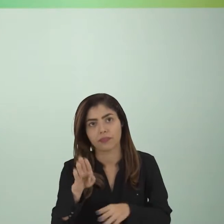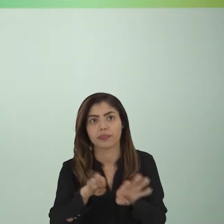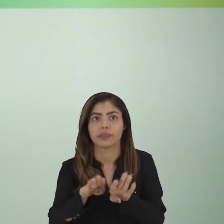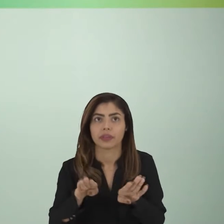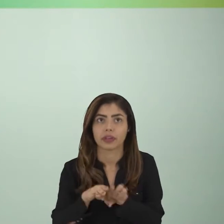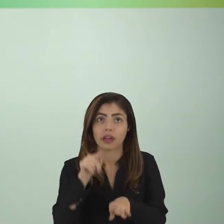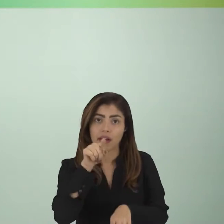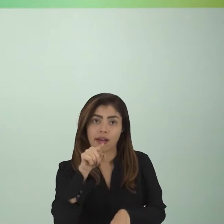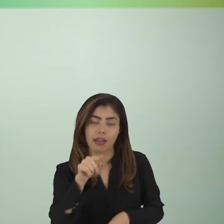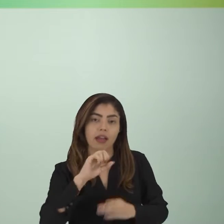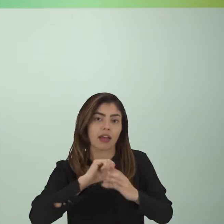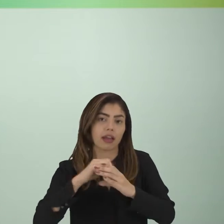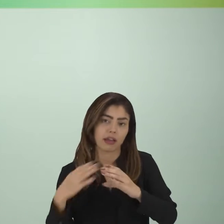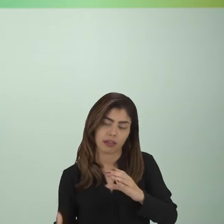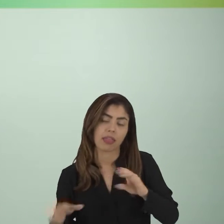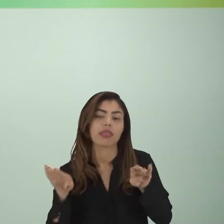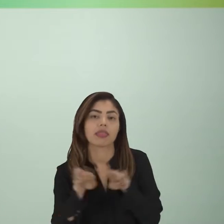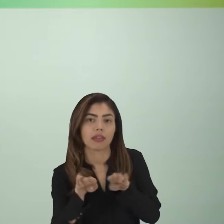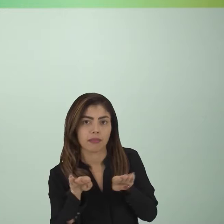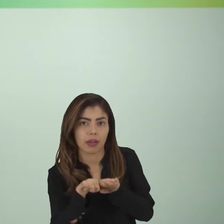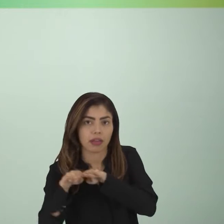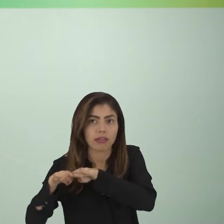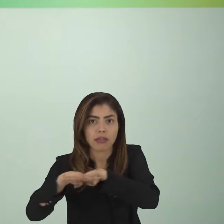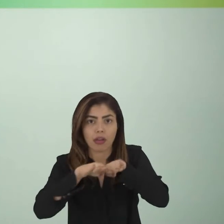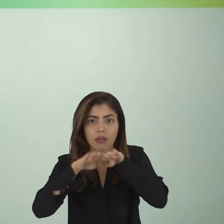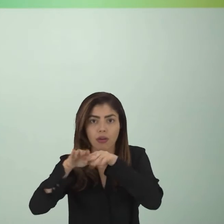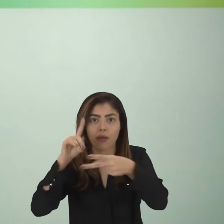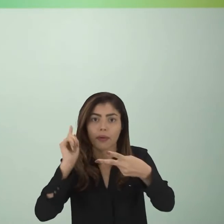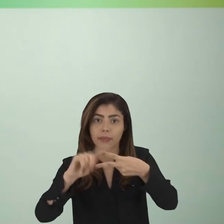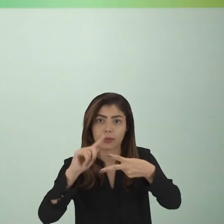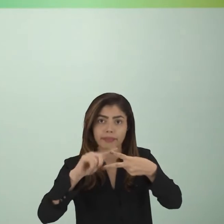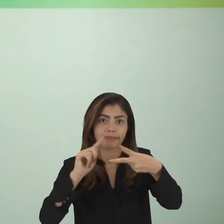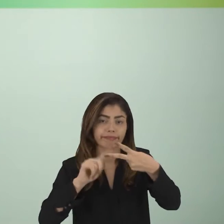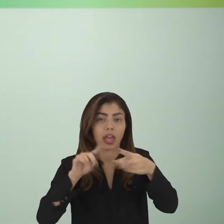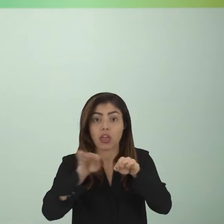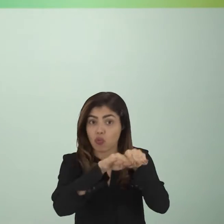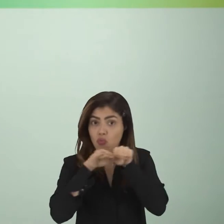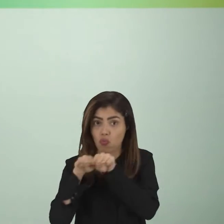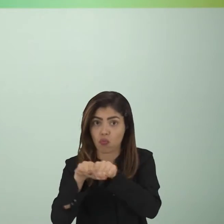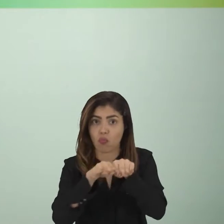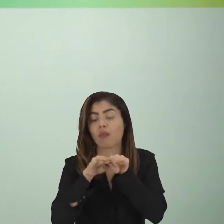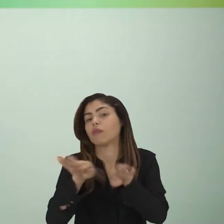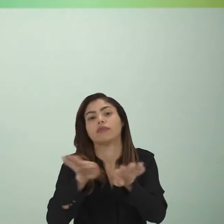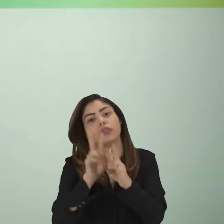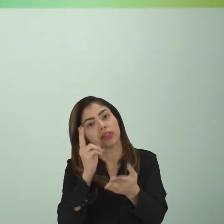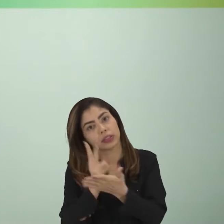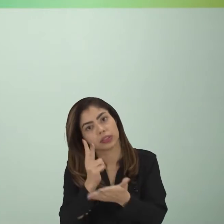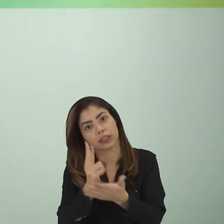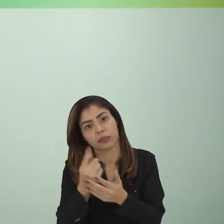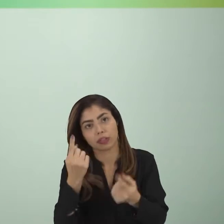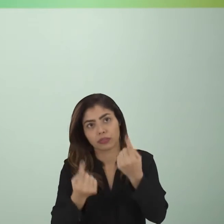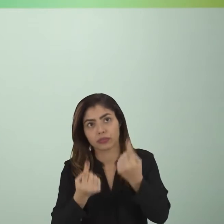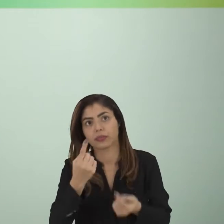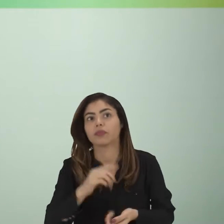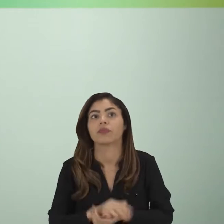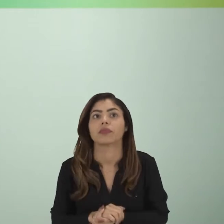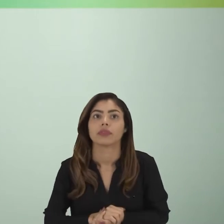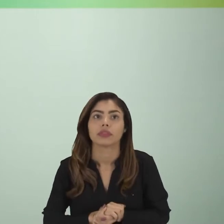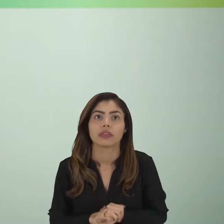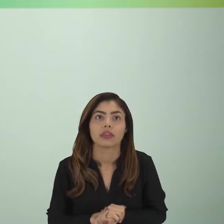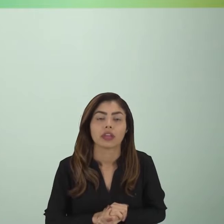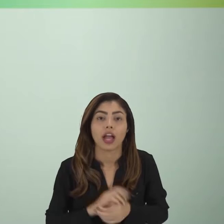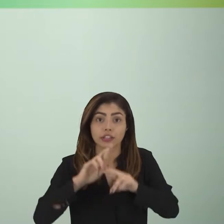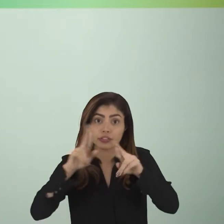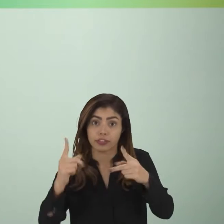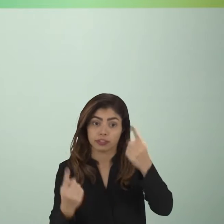pteridófitas, essa característica ela também vai ser apresentada. Diferença de briófita para pteridófita, olha só, as pteridófitas vão ter